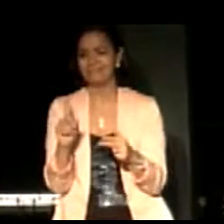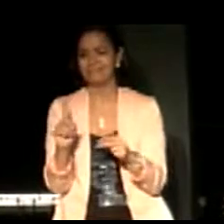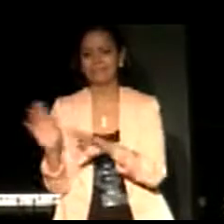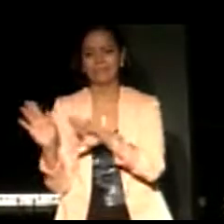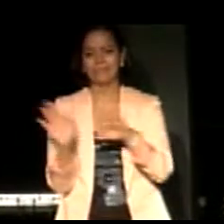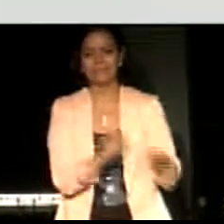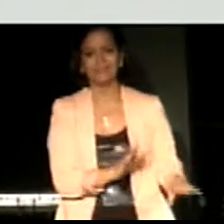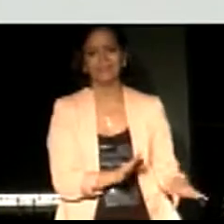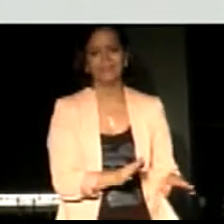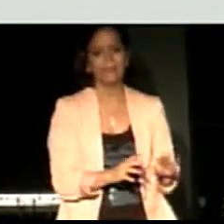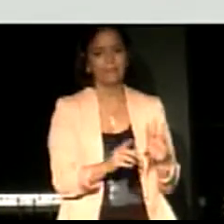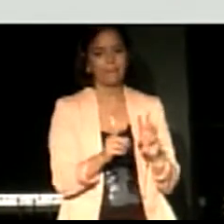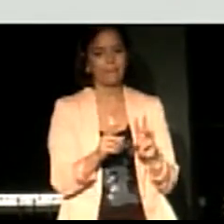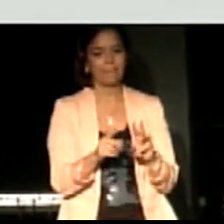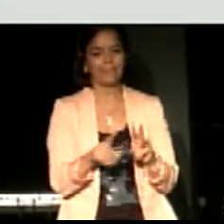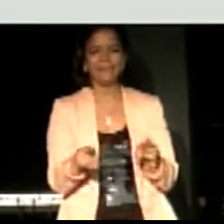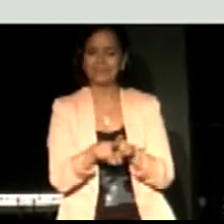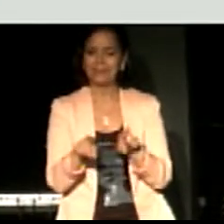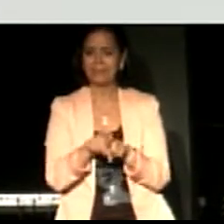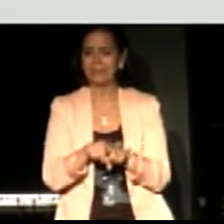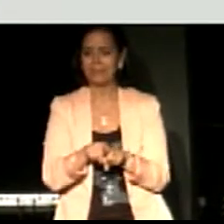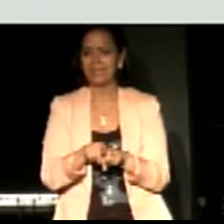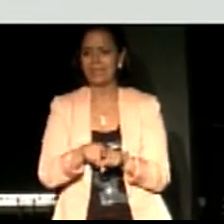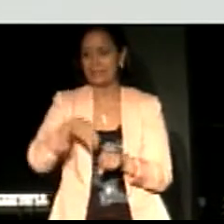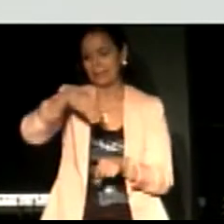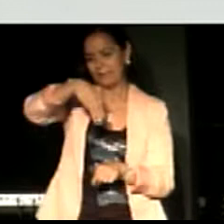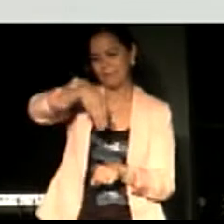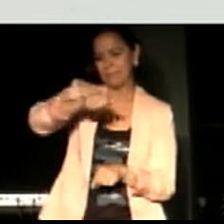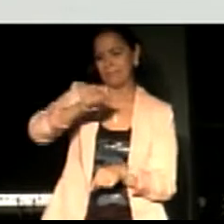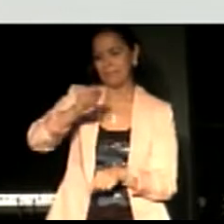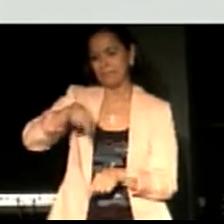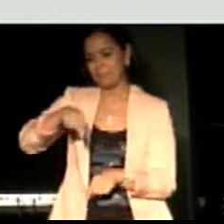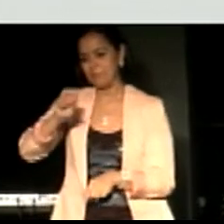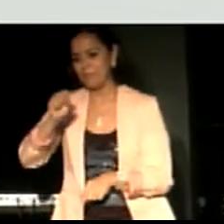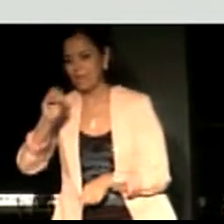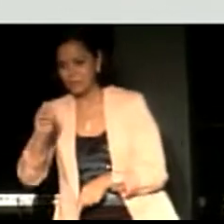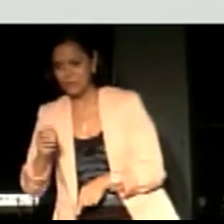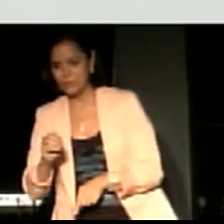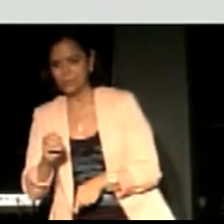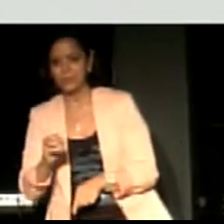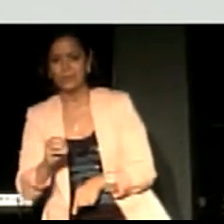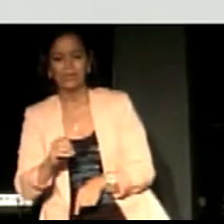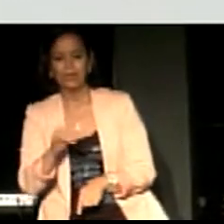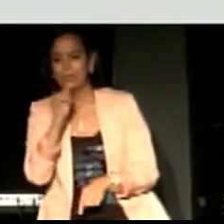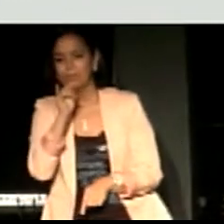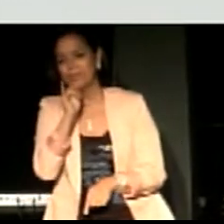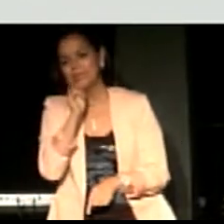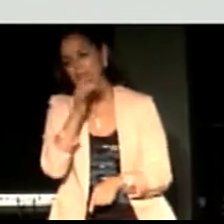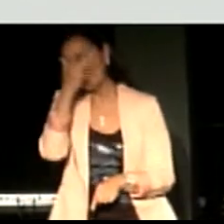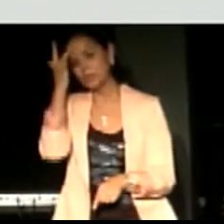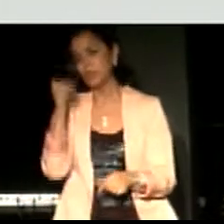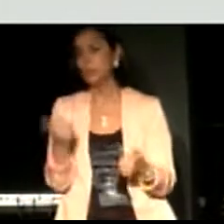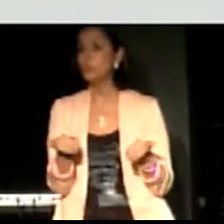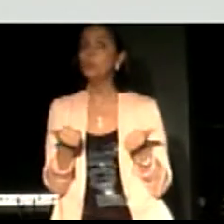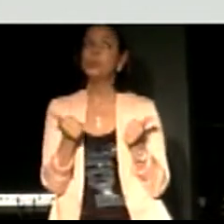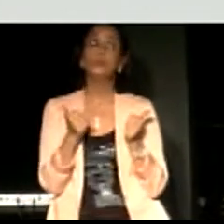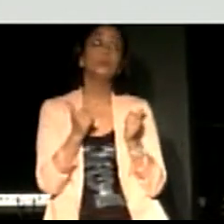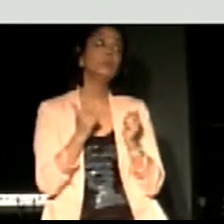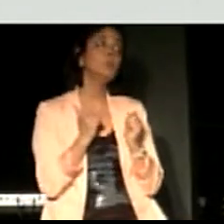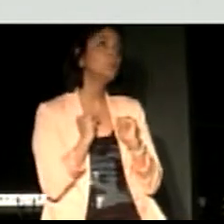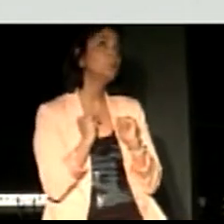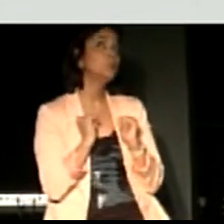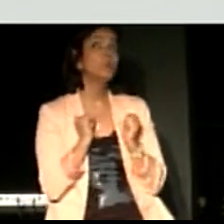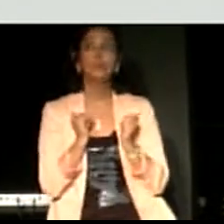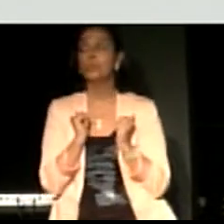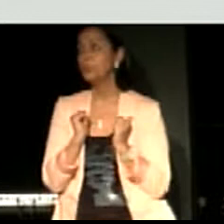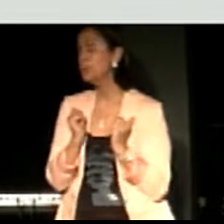aspecto, outra característica: ser manso não é ser indiferente. A mansidão não é sinônimo de indiferença.